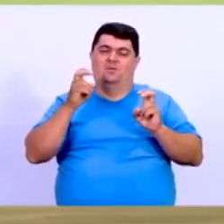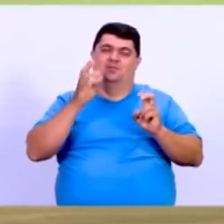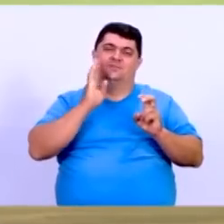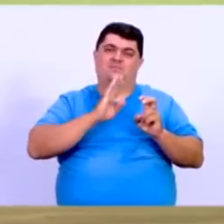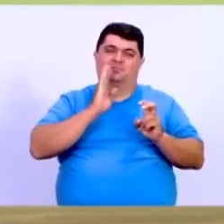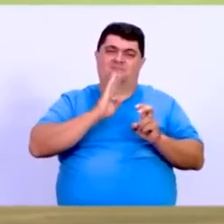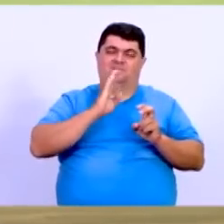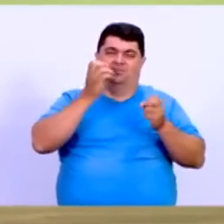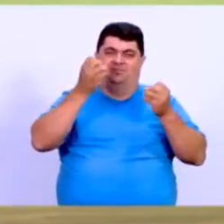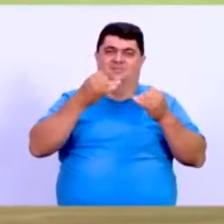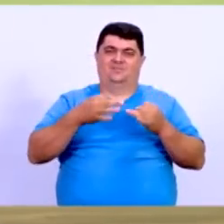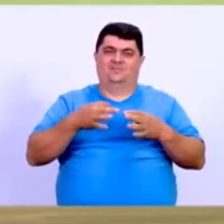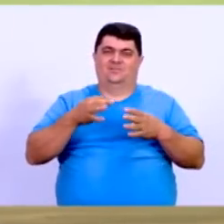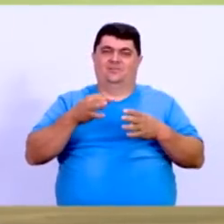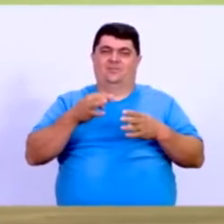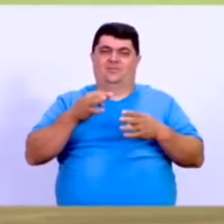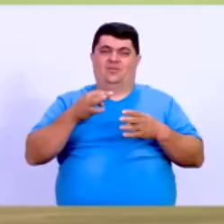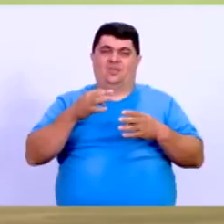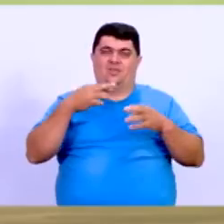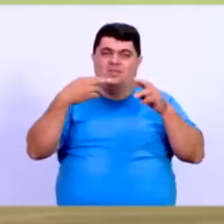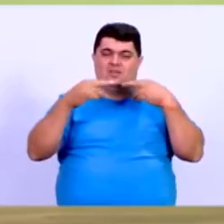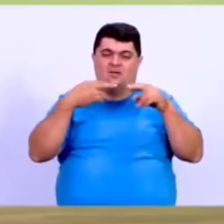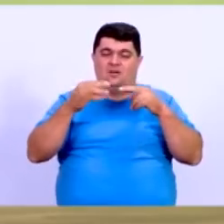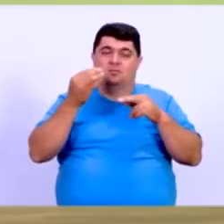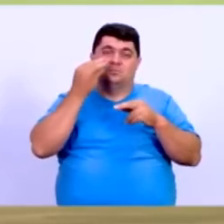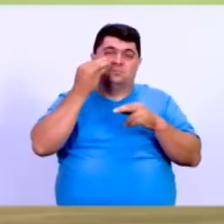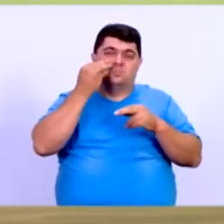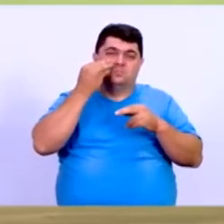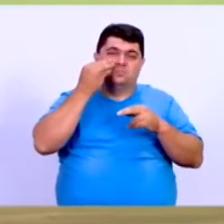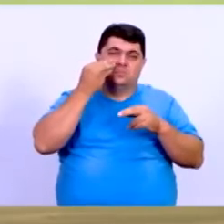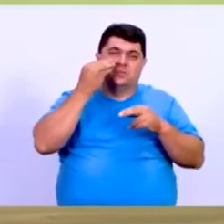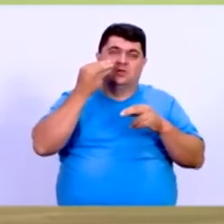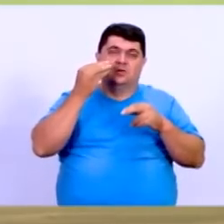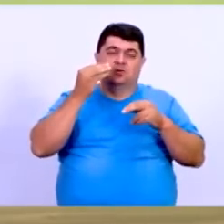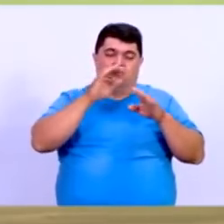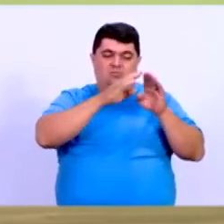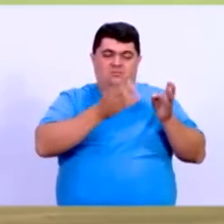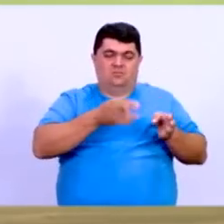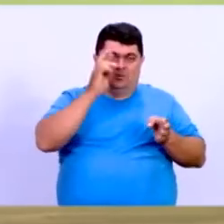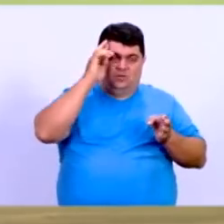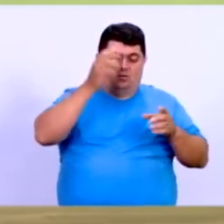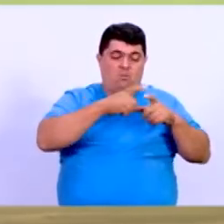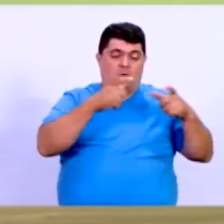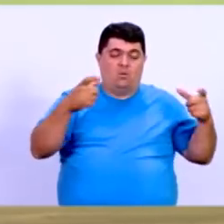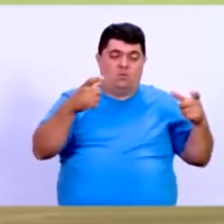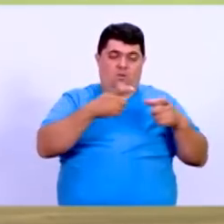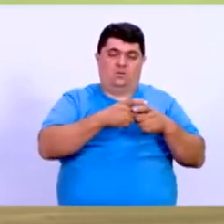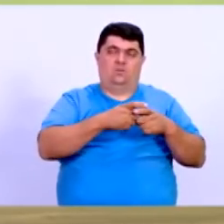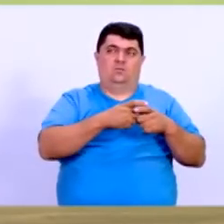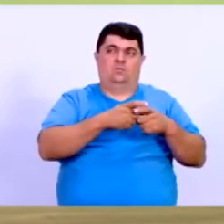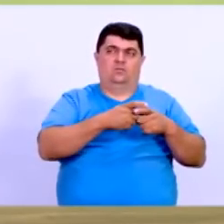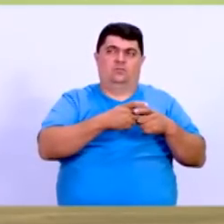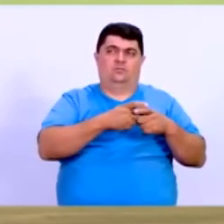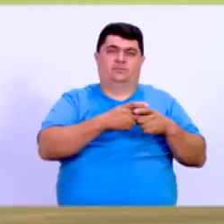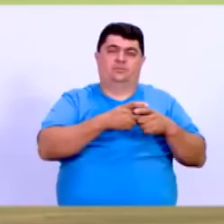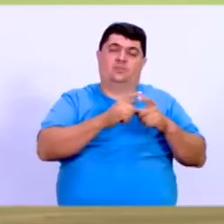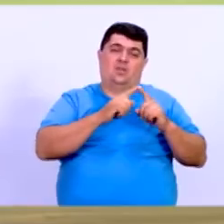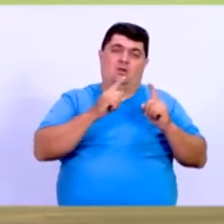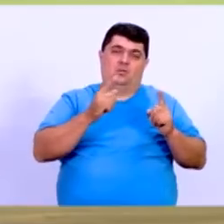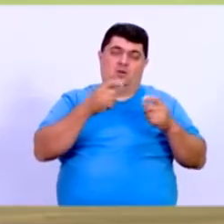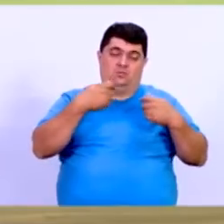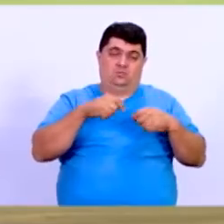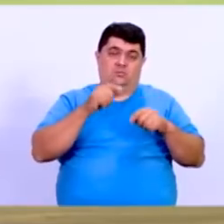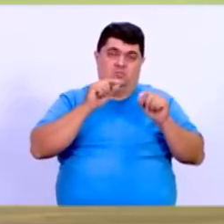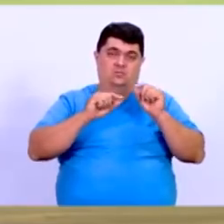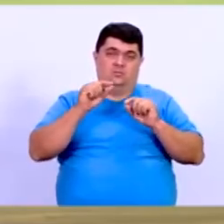fala de redes é desempenho, gente. Então, você tem que ver o tamanho do meu servidor, tem que dimensionar o servidor, mas eu tenho que